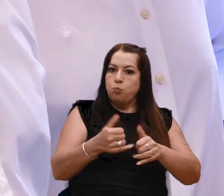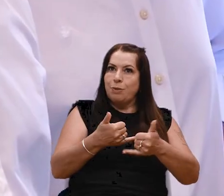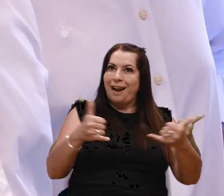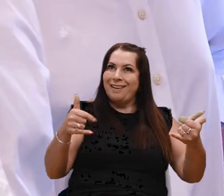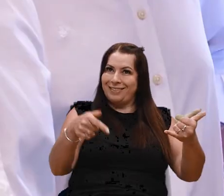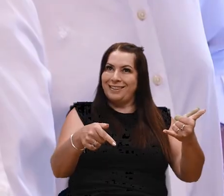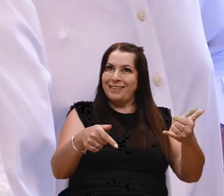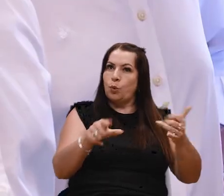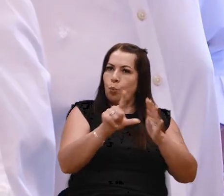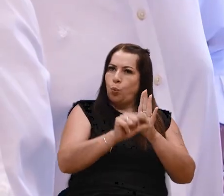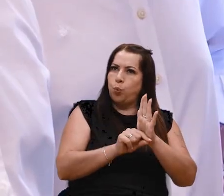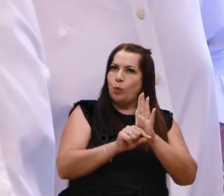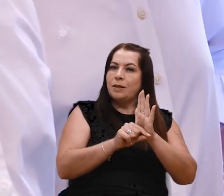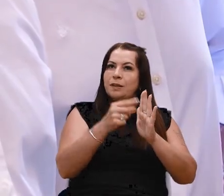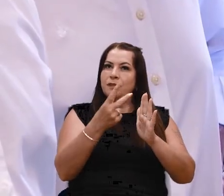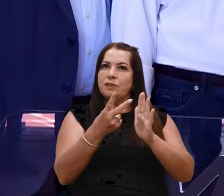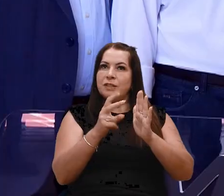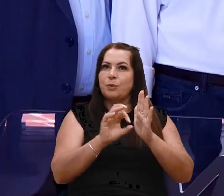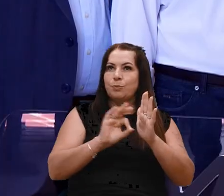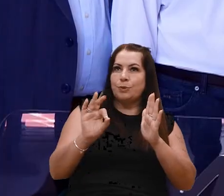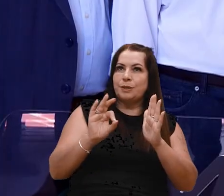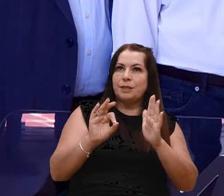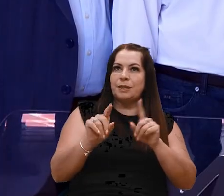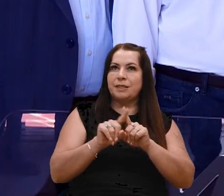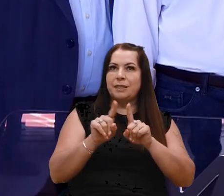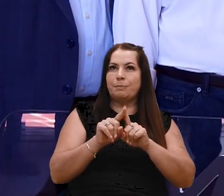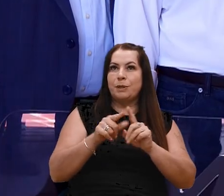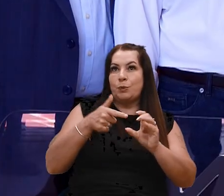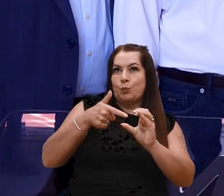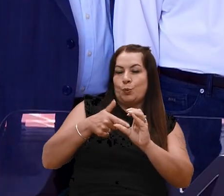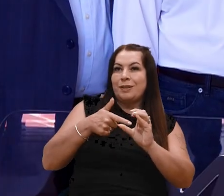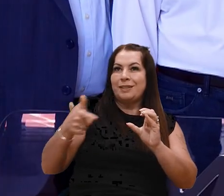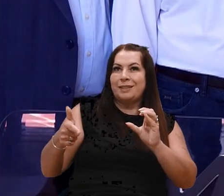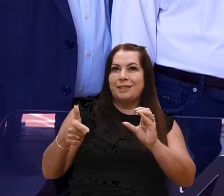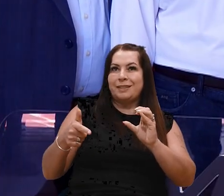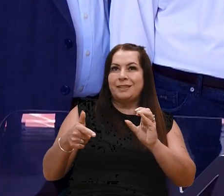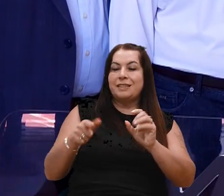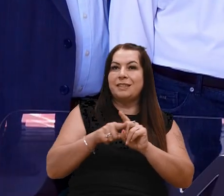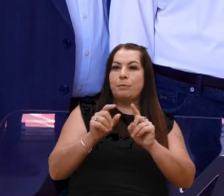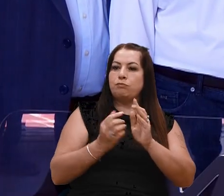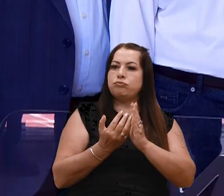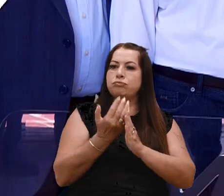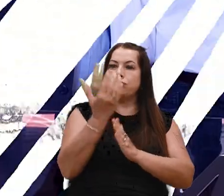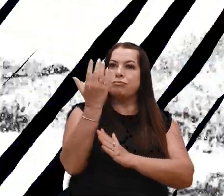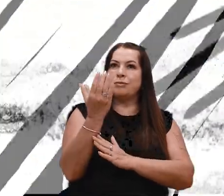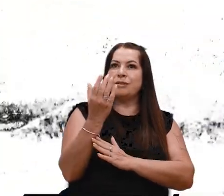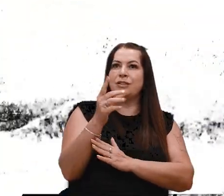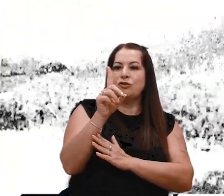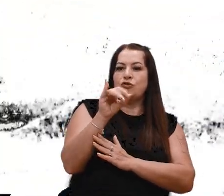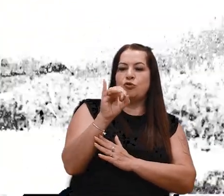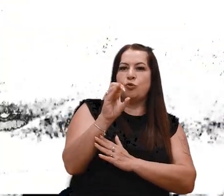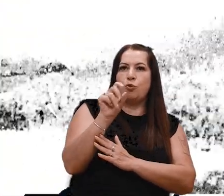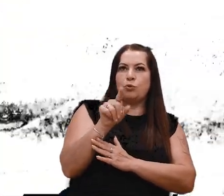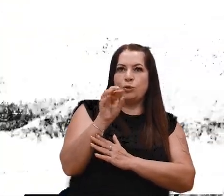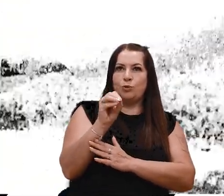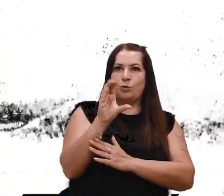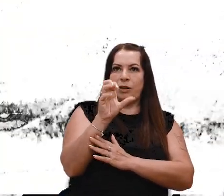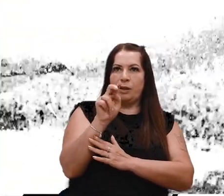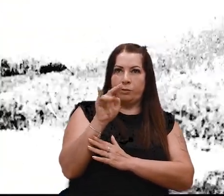que reduz em até 25% o consumo de combustível e as emissões de dióxido de carbono dos